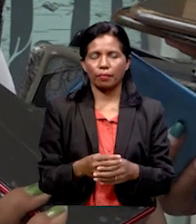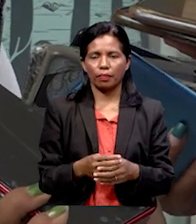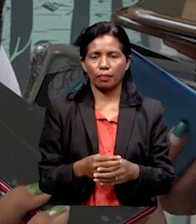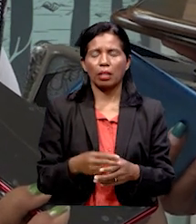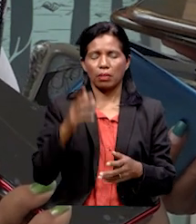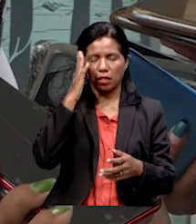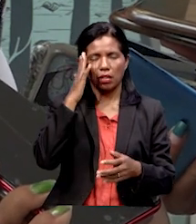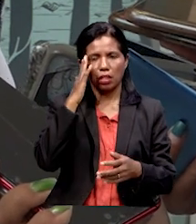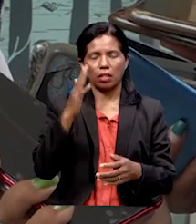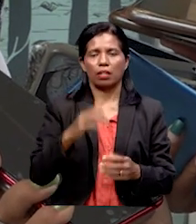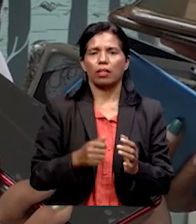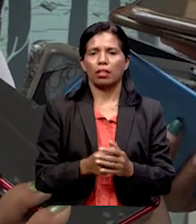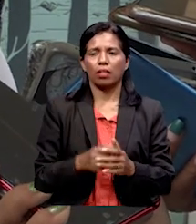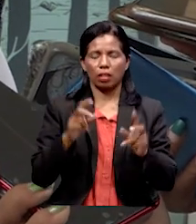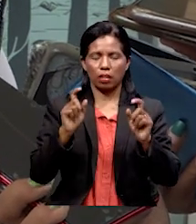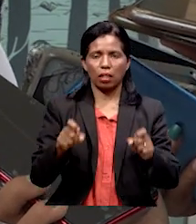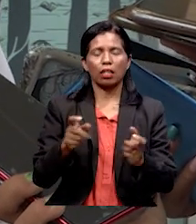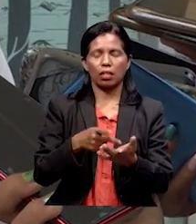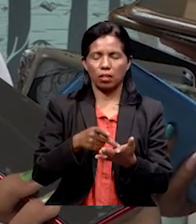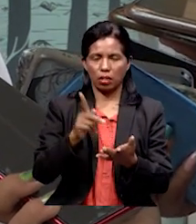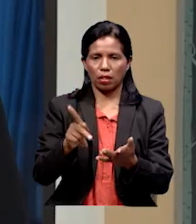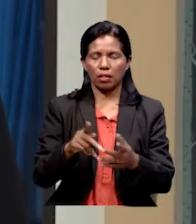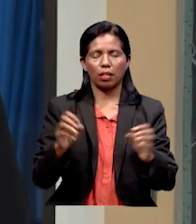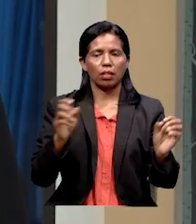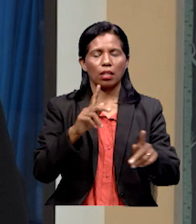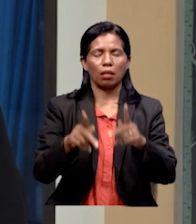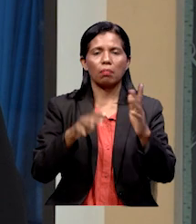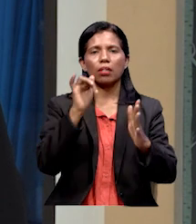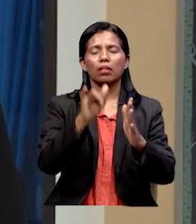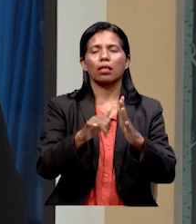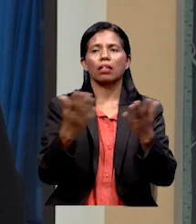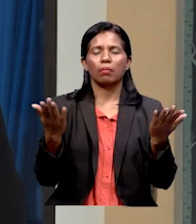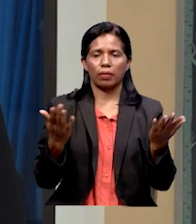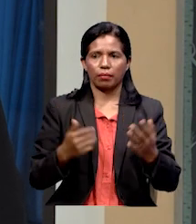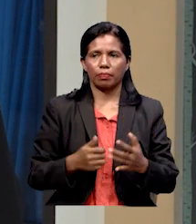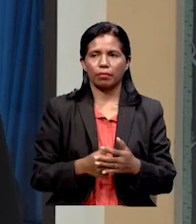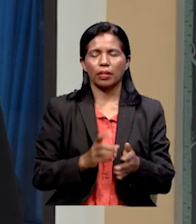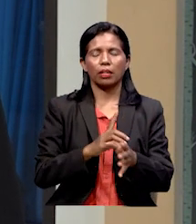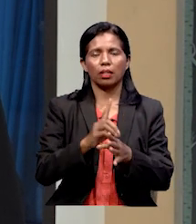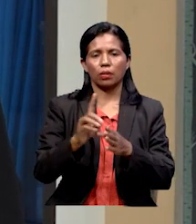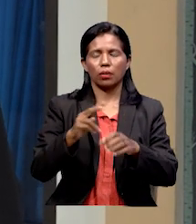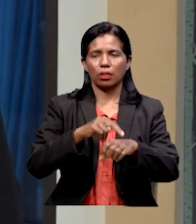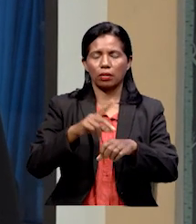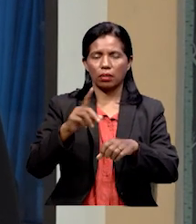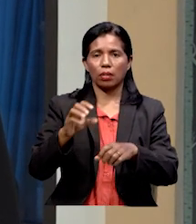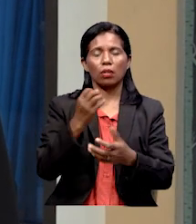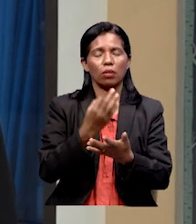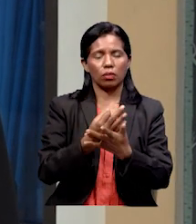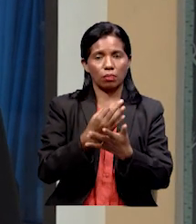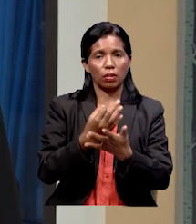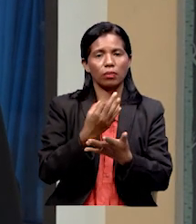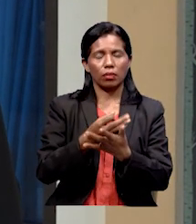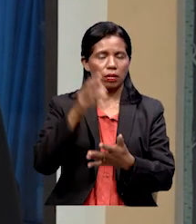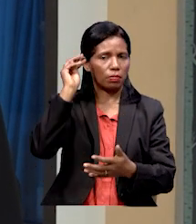hatene kata idane tenke hal pagamento run selai tane em bahela hena be. Diretor Nasional Orçamento e Gestão Finanças,